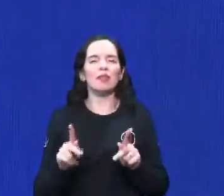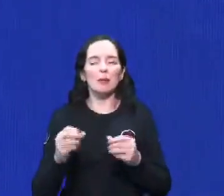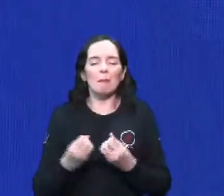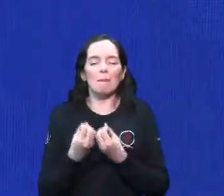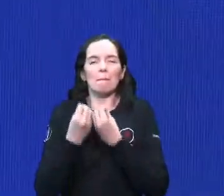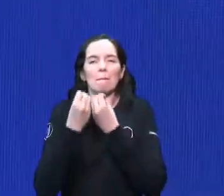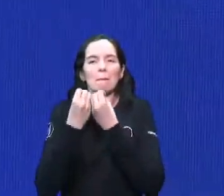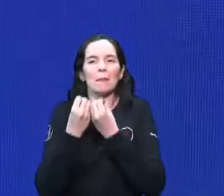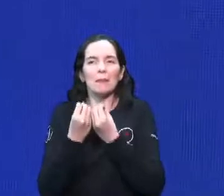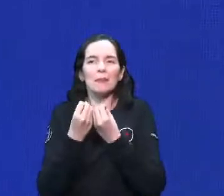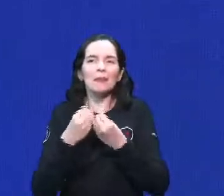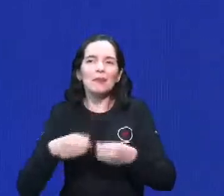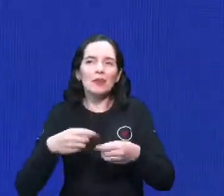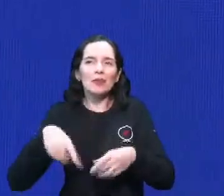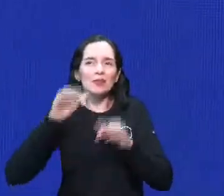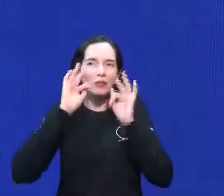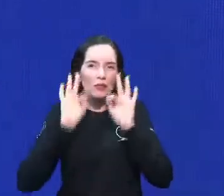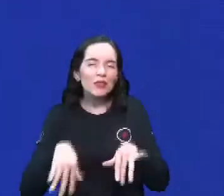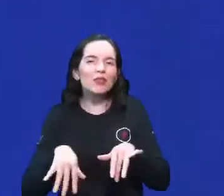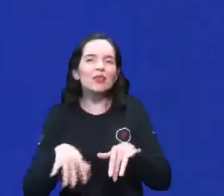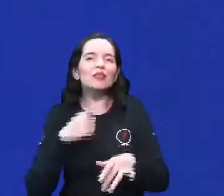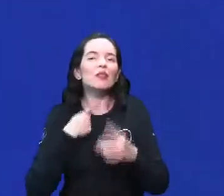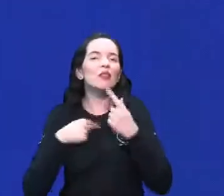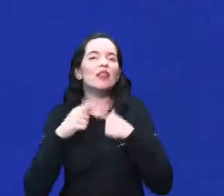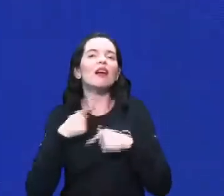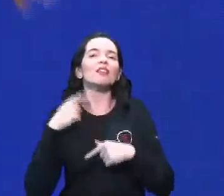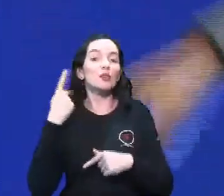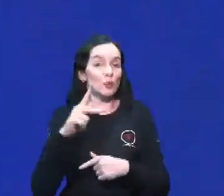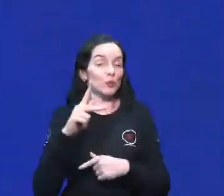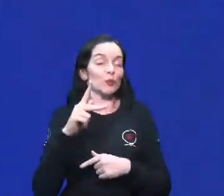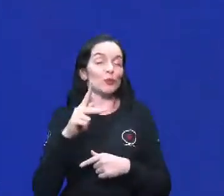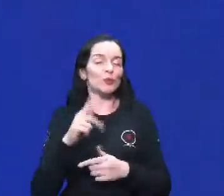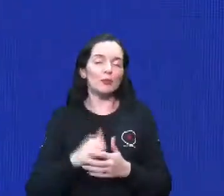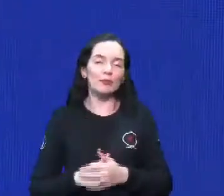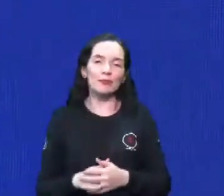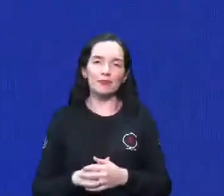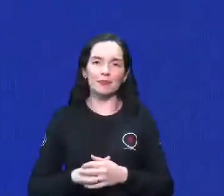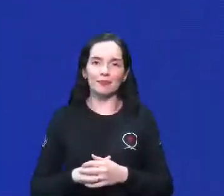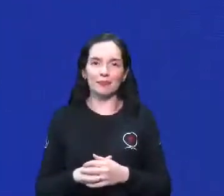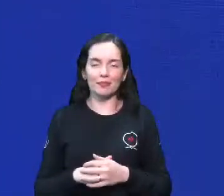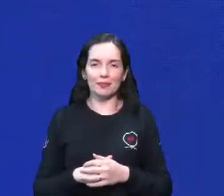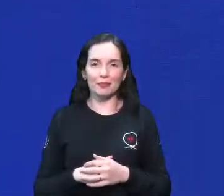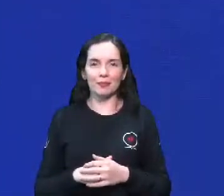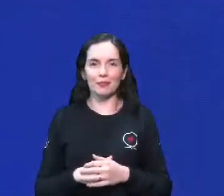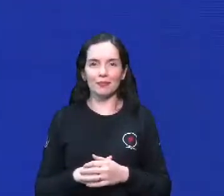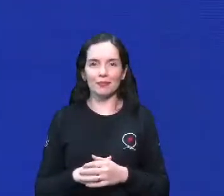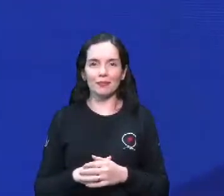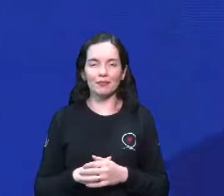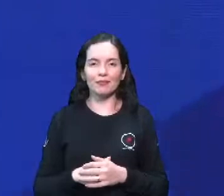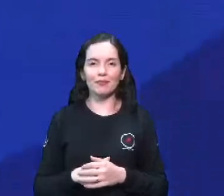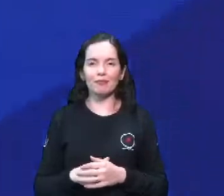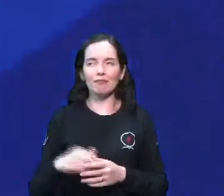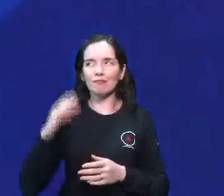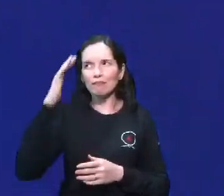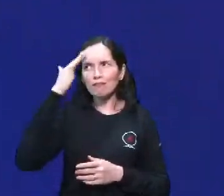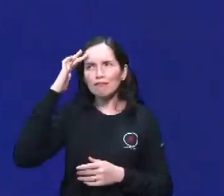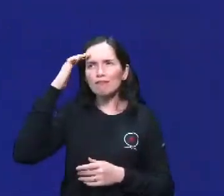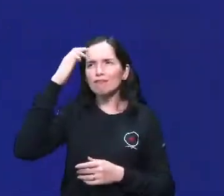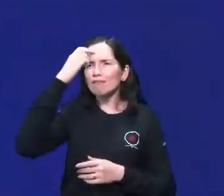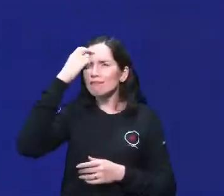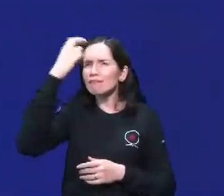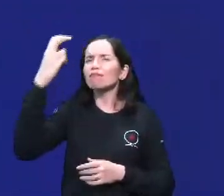o fim que vós desejais, diz o texto. Ou seja, as nossas mentes podem